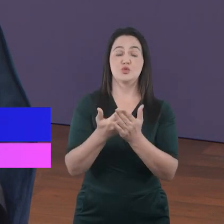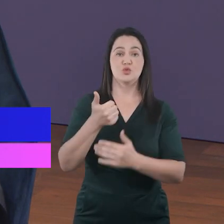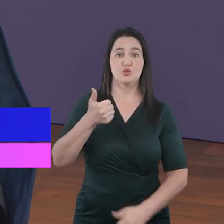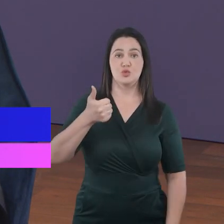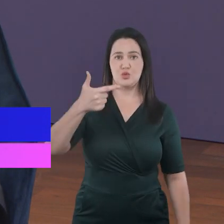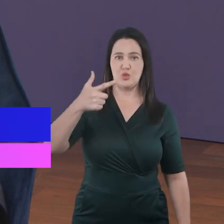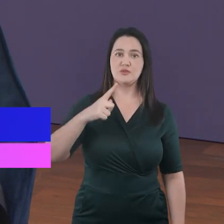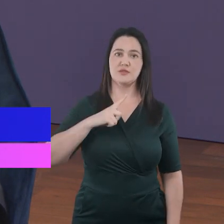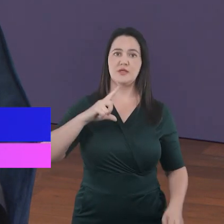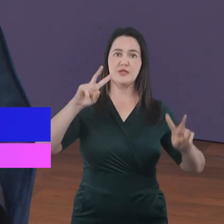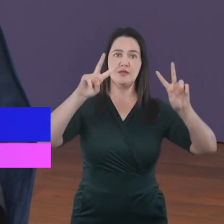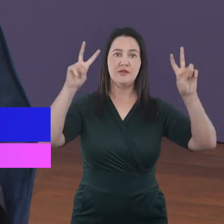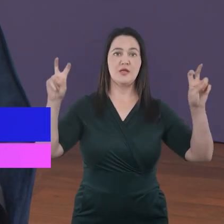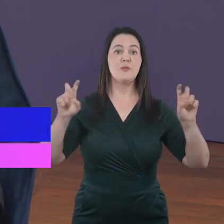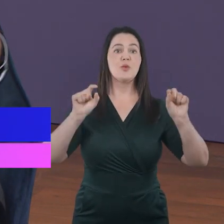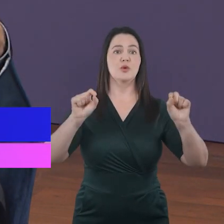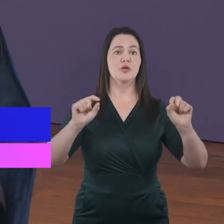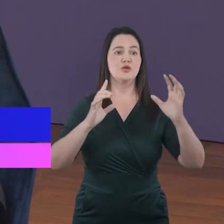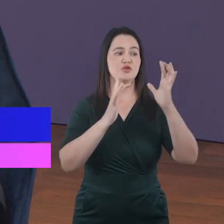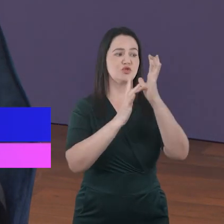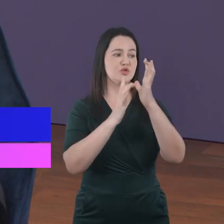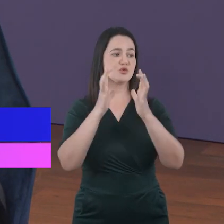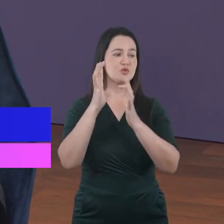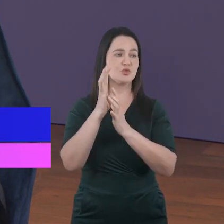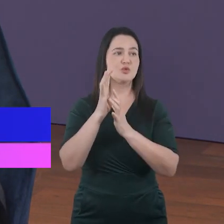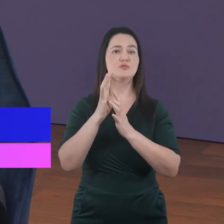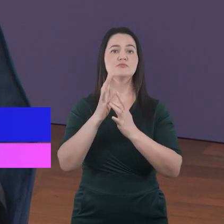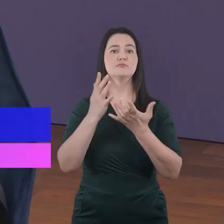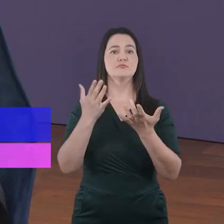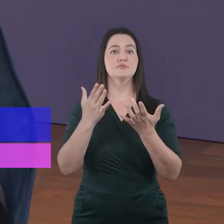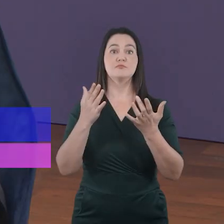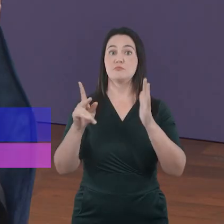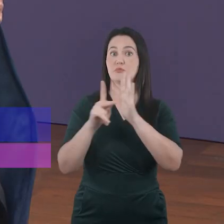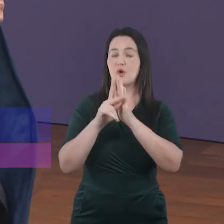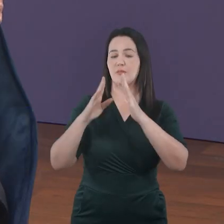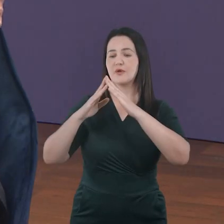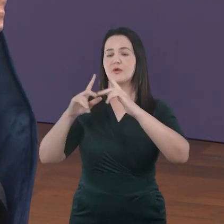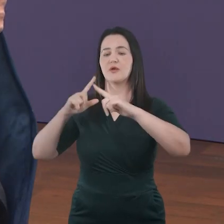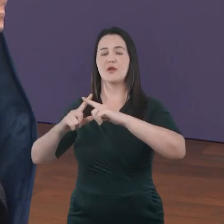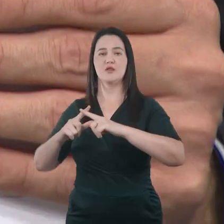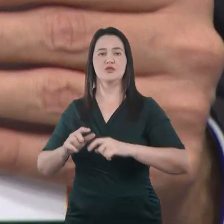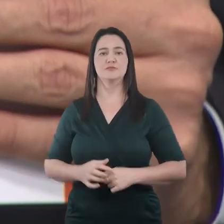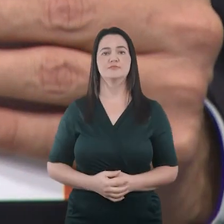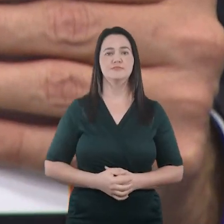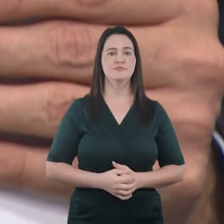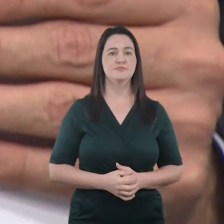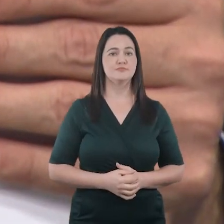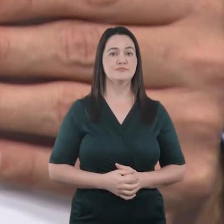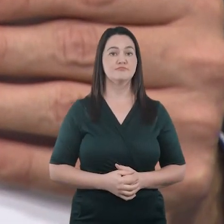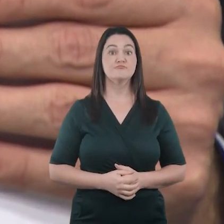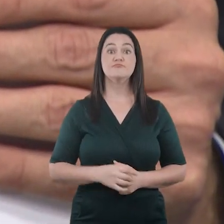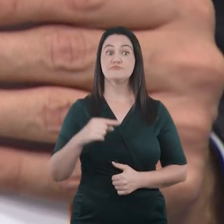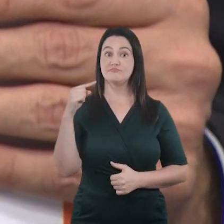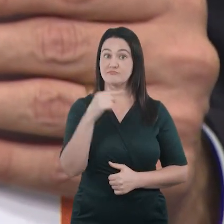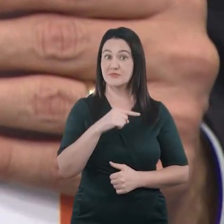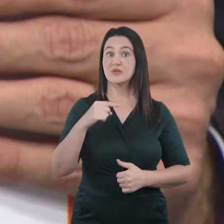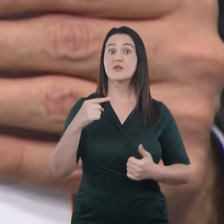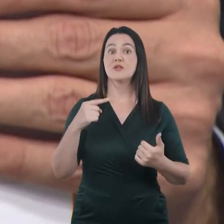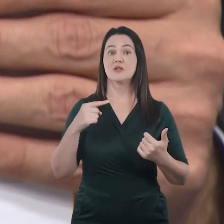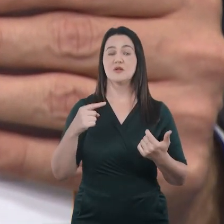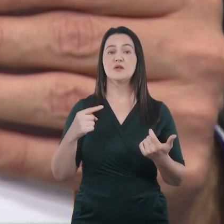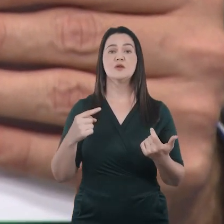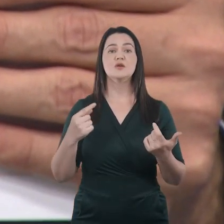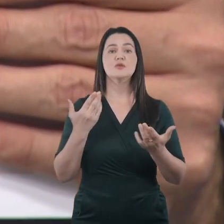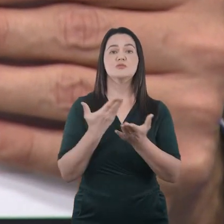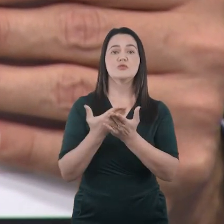vida eterna. E o estudo número 12 fala assim, Jesus e a igreja. Esse tema 12 aqui é